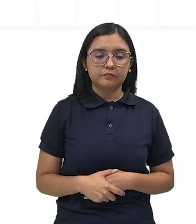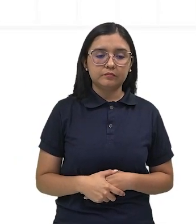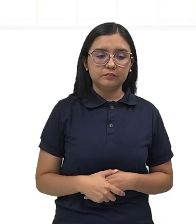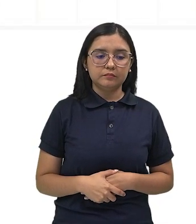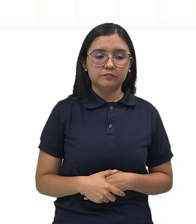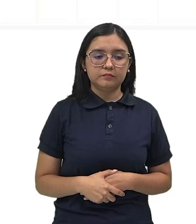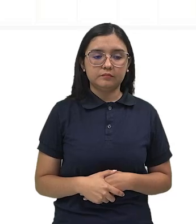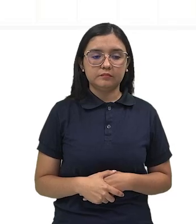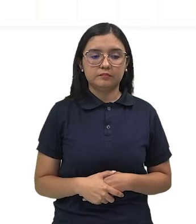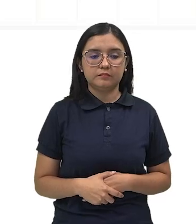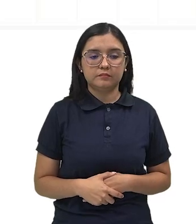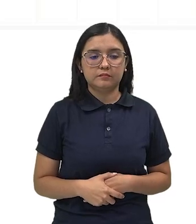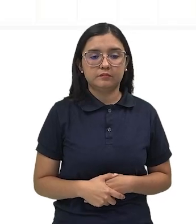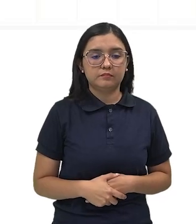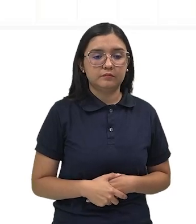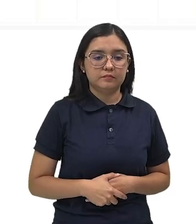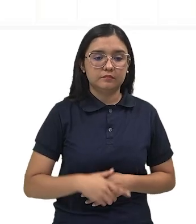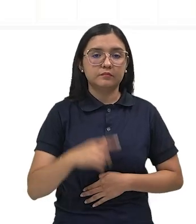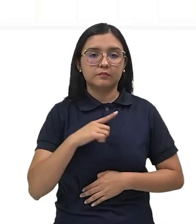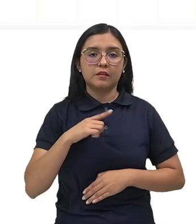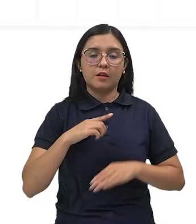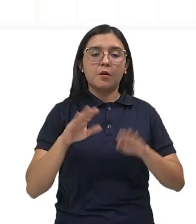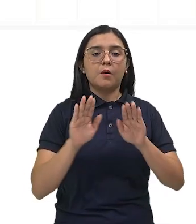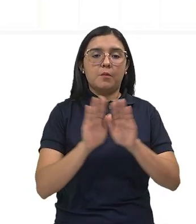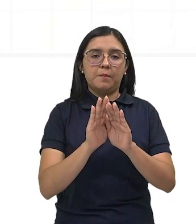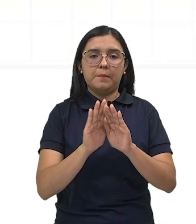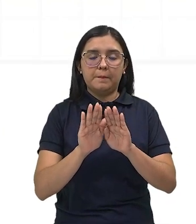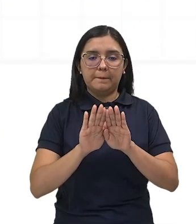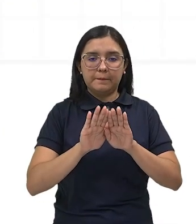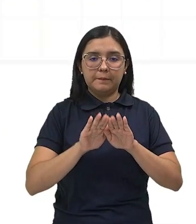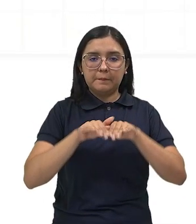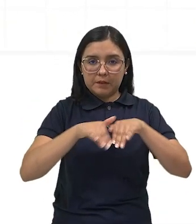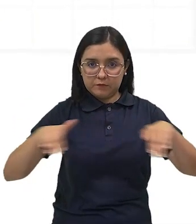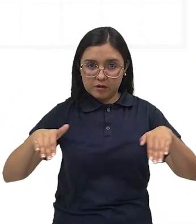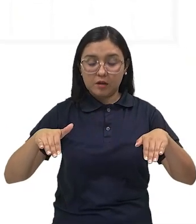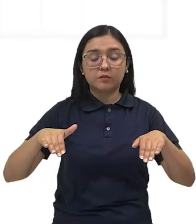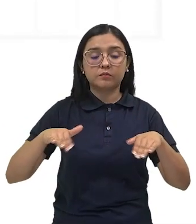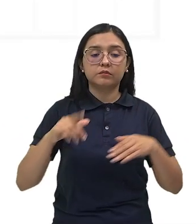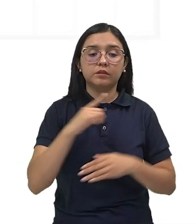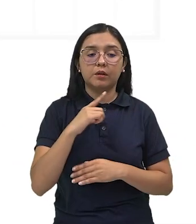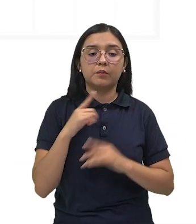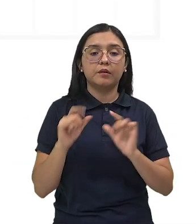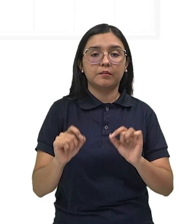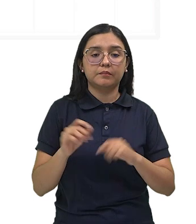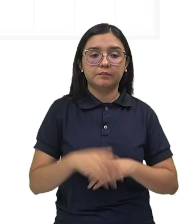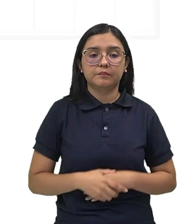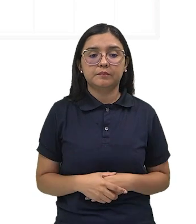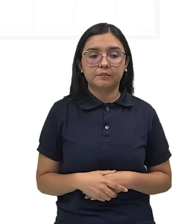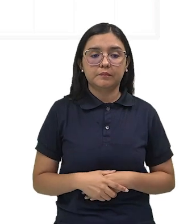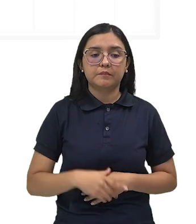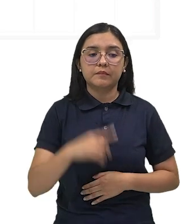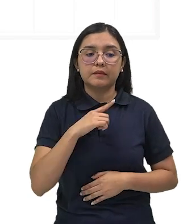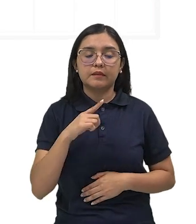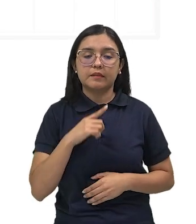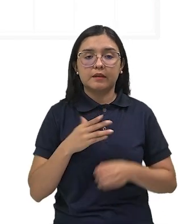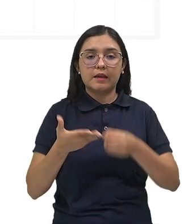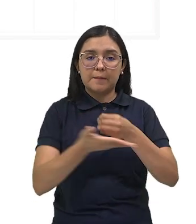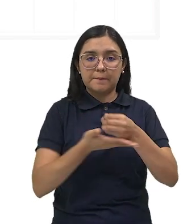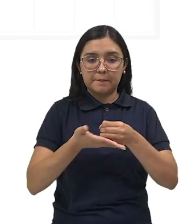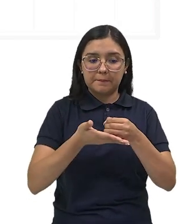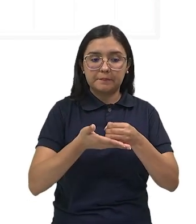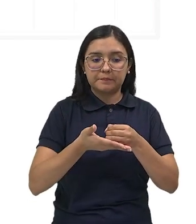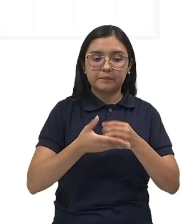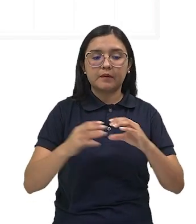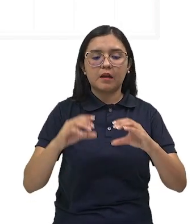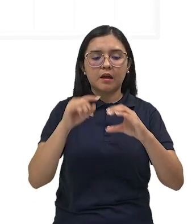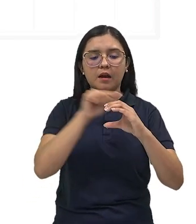nós temos, ele está aqui planificado, certo? Então, aqui eu tenho, digamos, a base